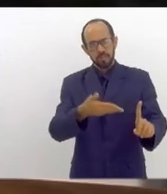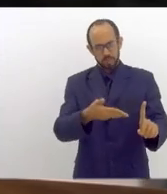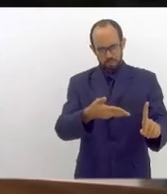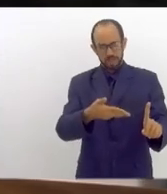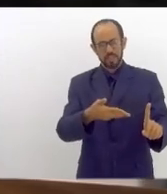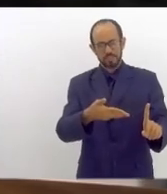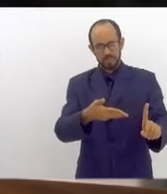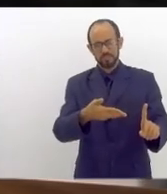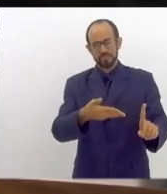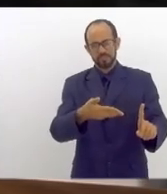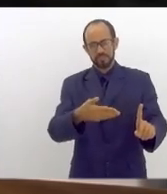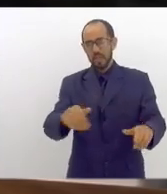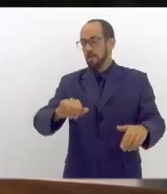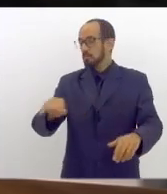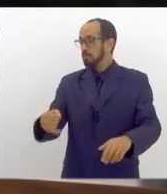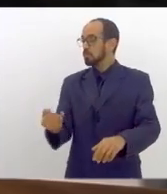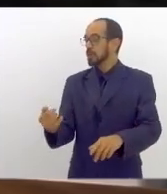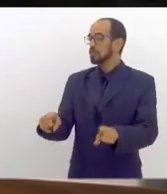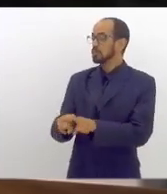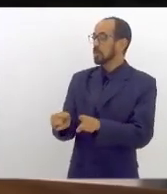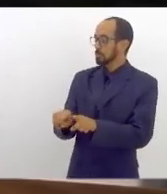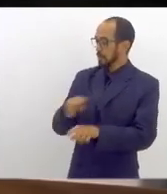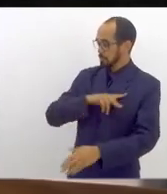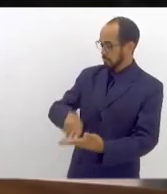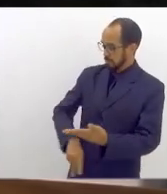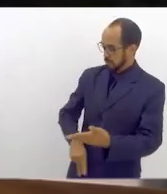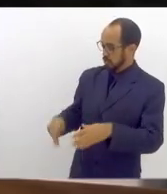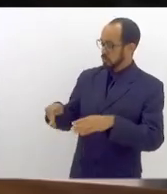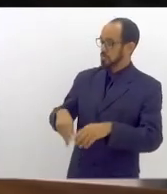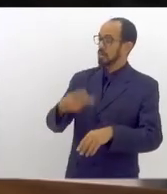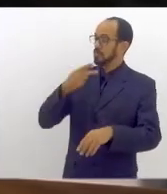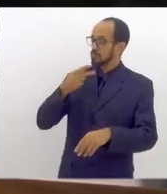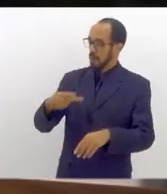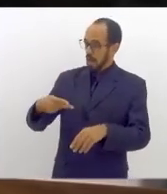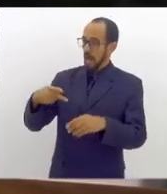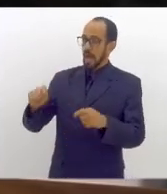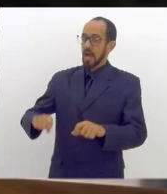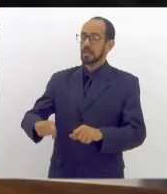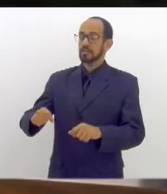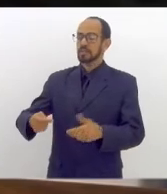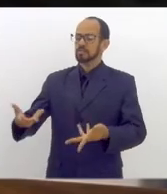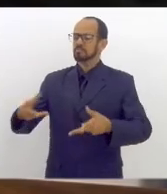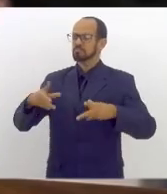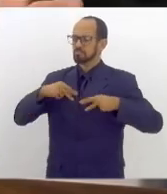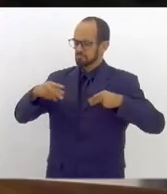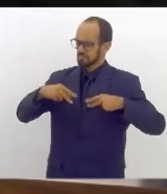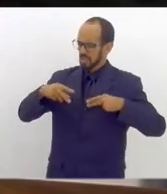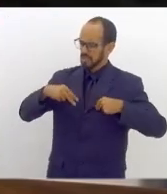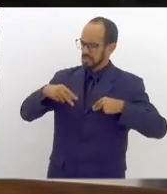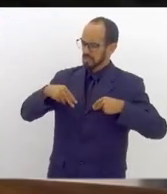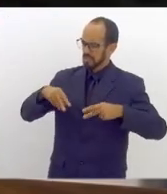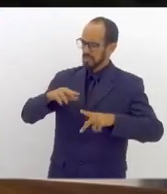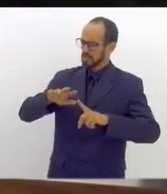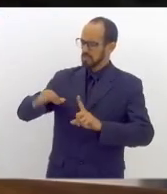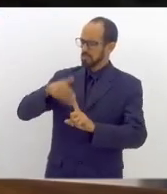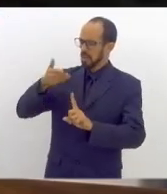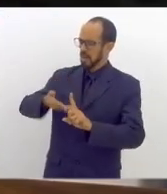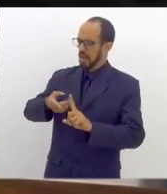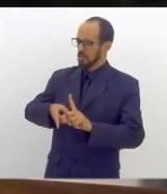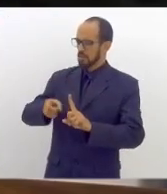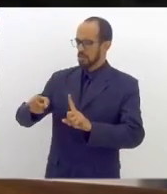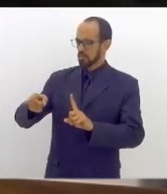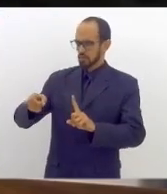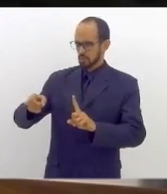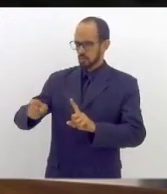aproveita aqui Presidente para reiterar as merecidas homenagem recebida por vossa excelência